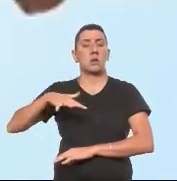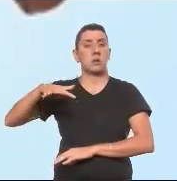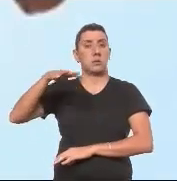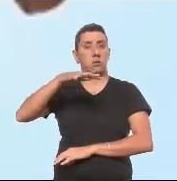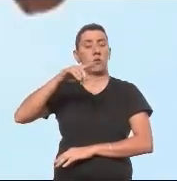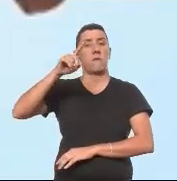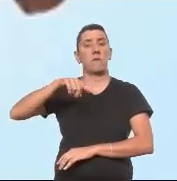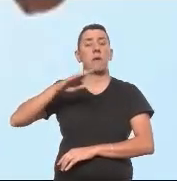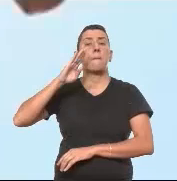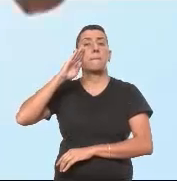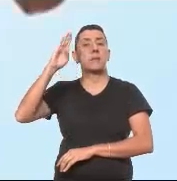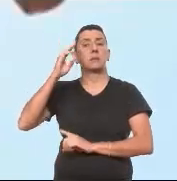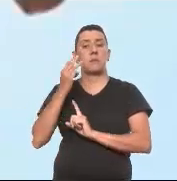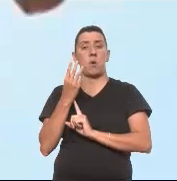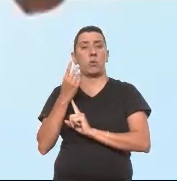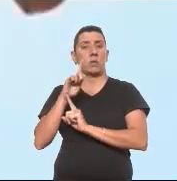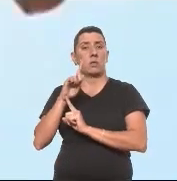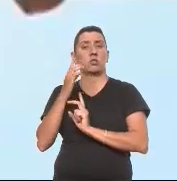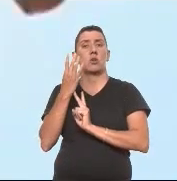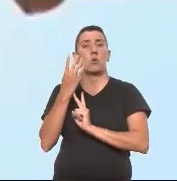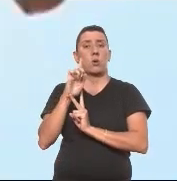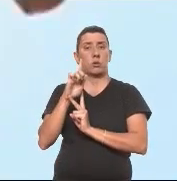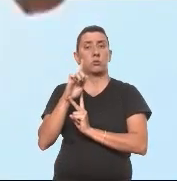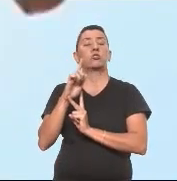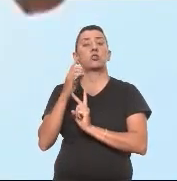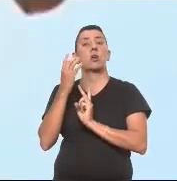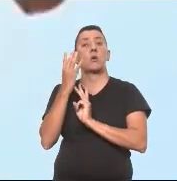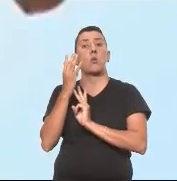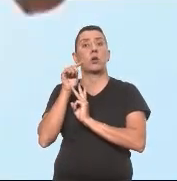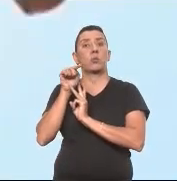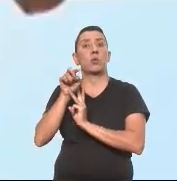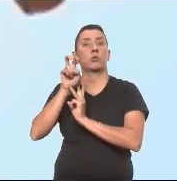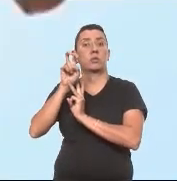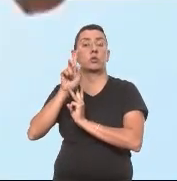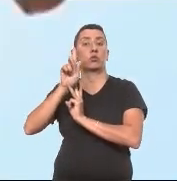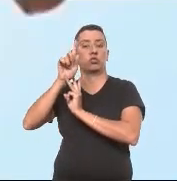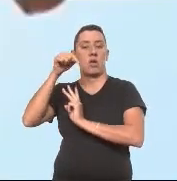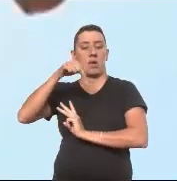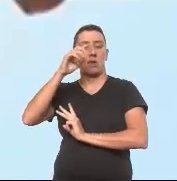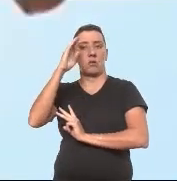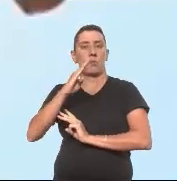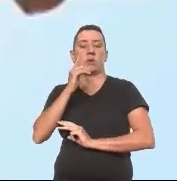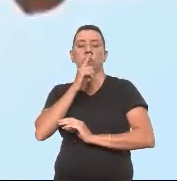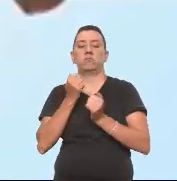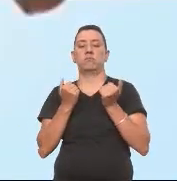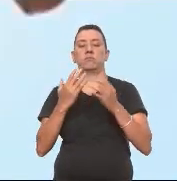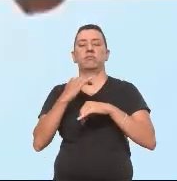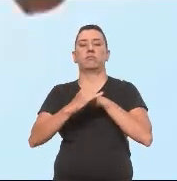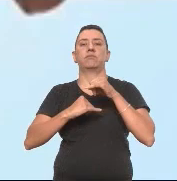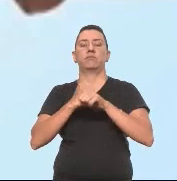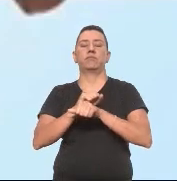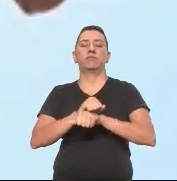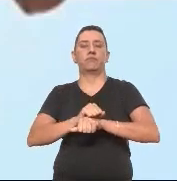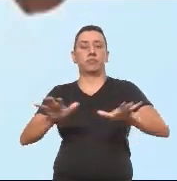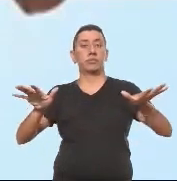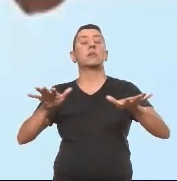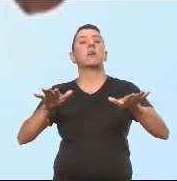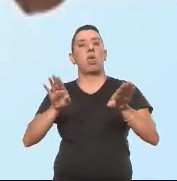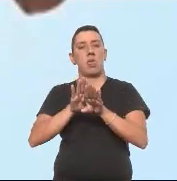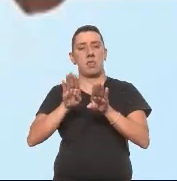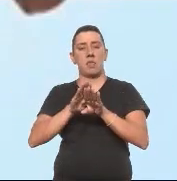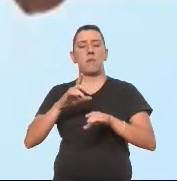fornecedor de rede 3G 4G e quatro. 5g no Brasil e estamos prontos para entregar a